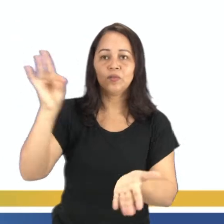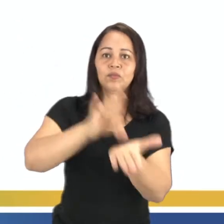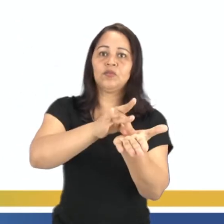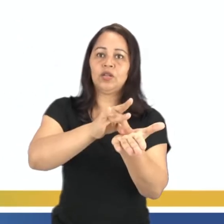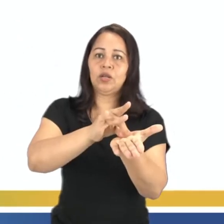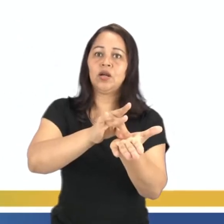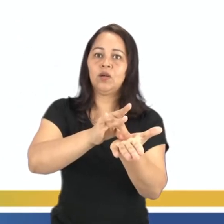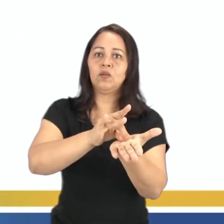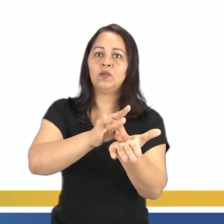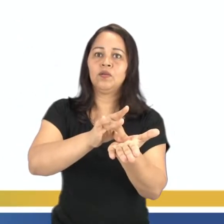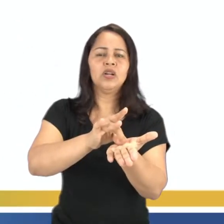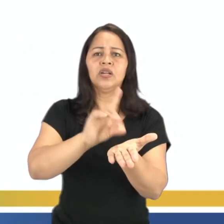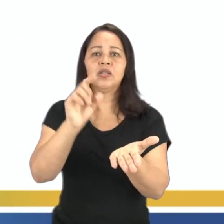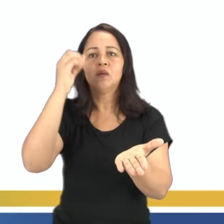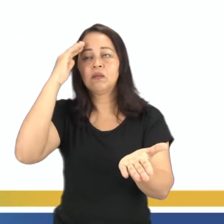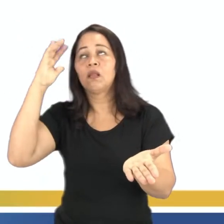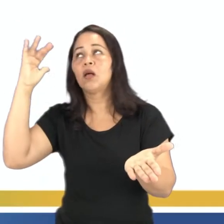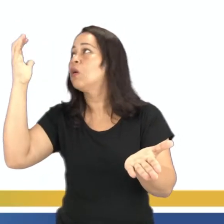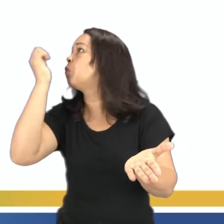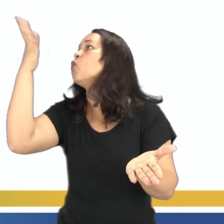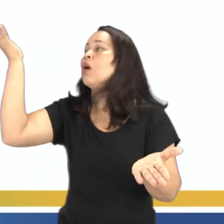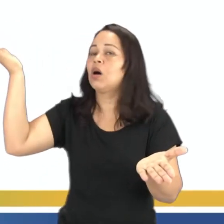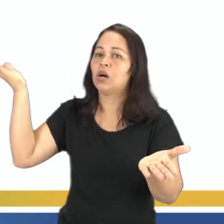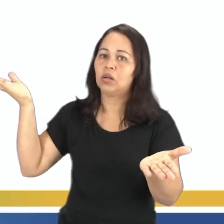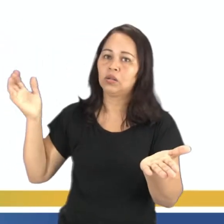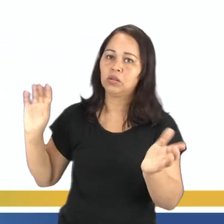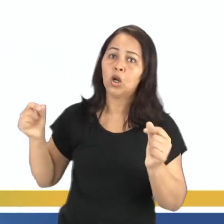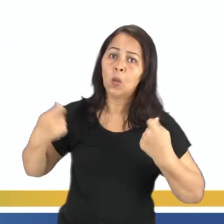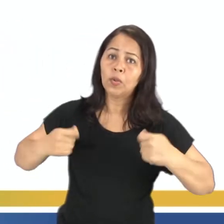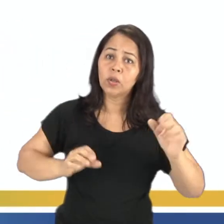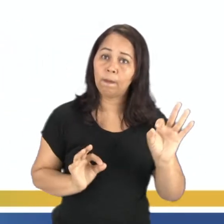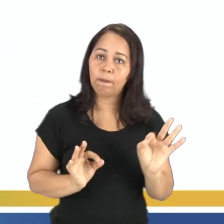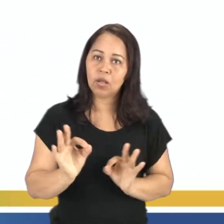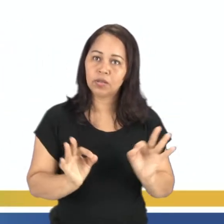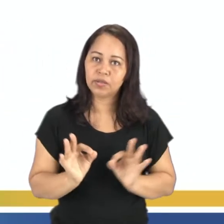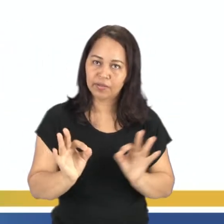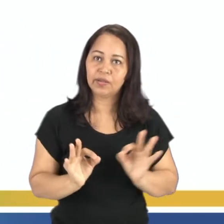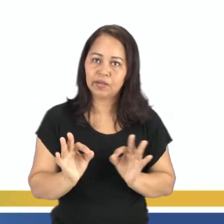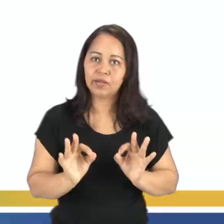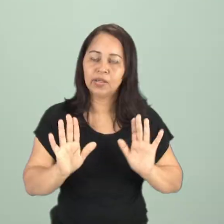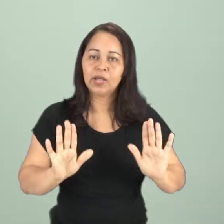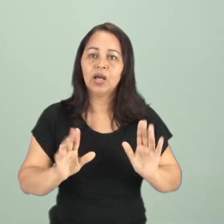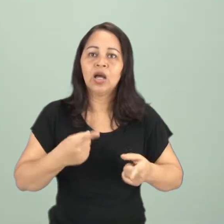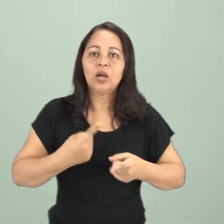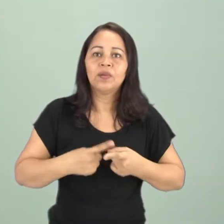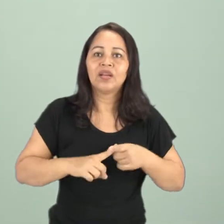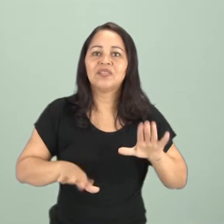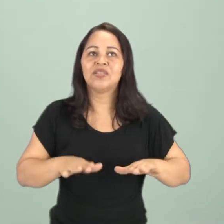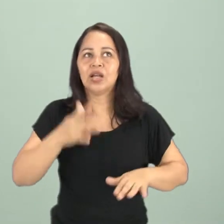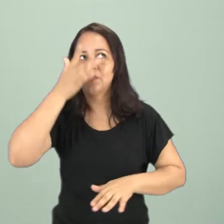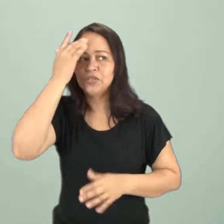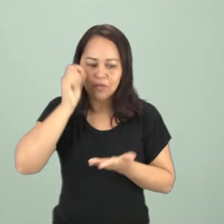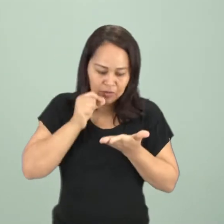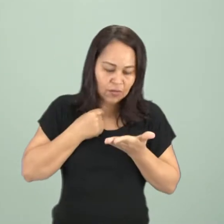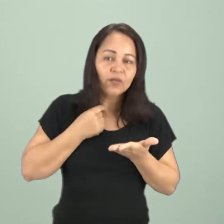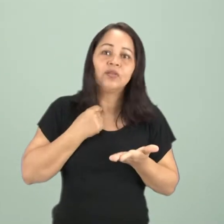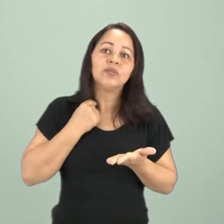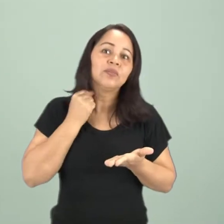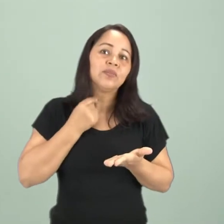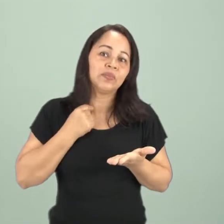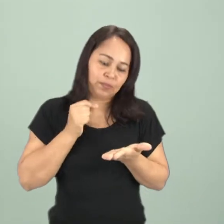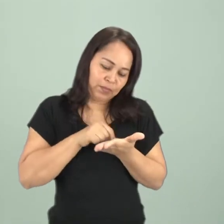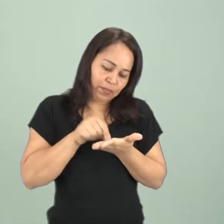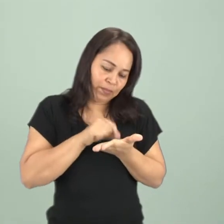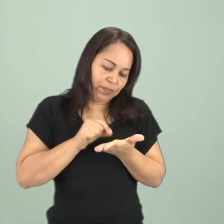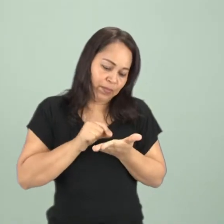do planejamento. Como eu vou conseguir algo que eu não planejei? Muitas vezes, gente, alguém tem a sorte, ganha ali na Mega Sena e tal, mas houve